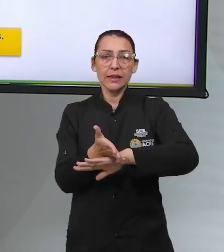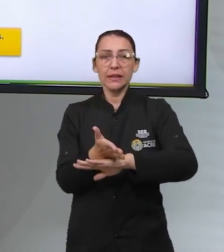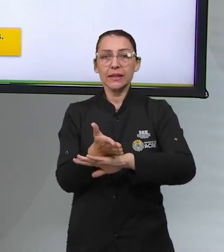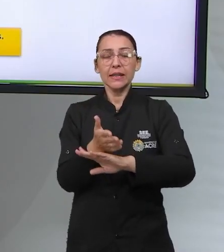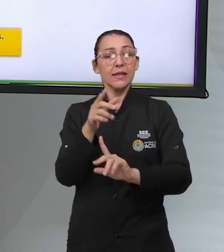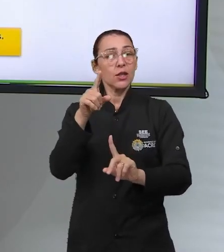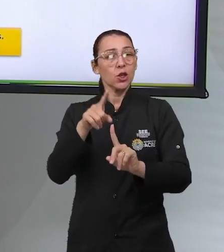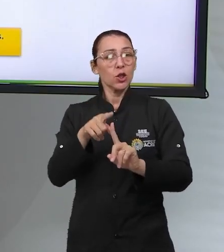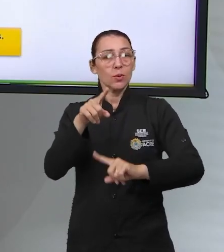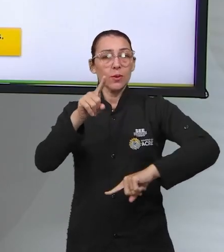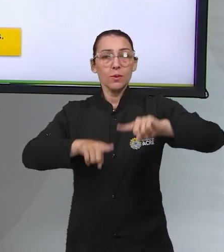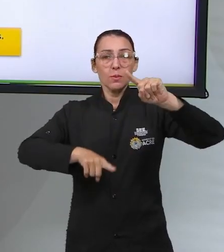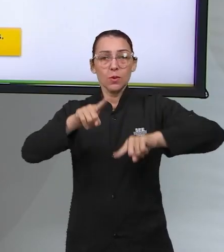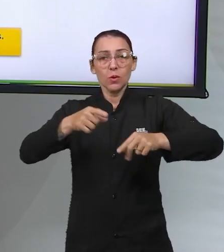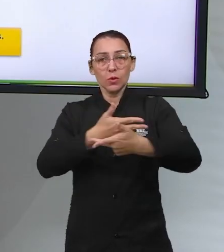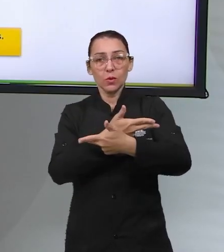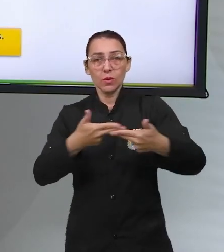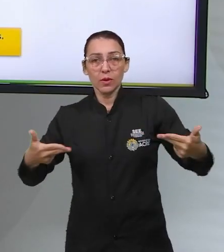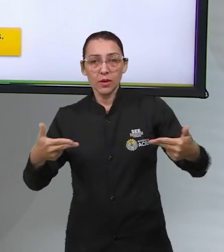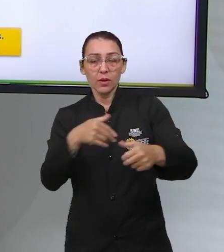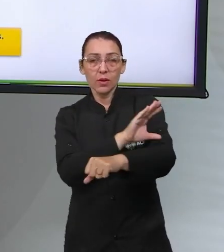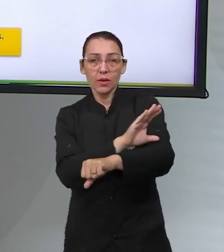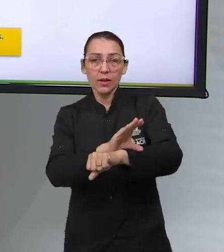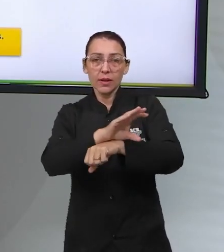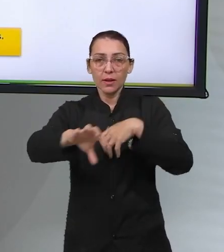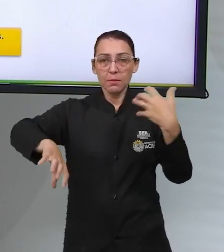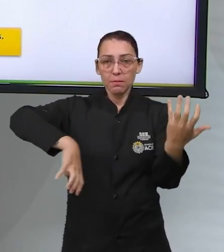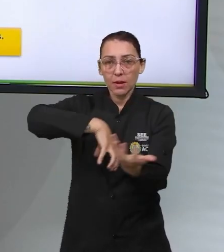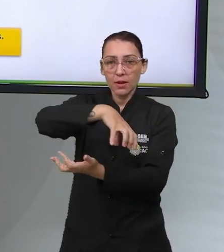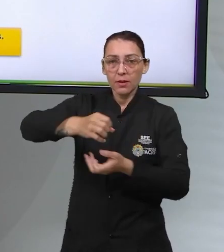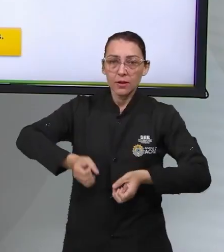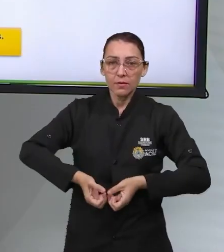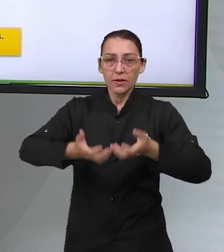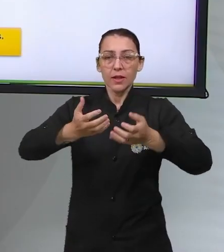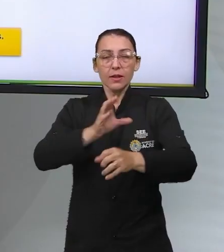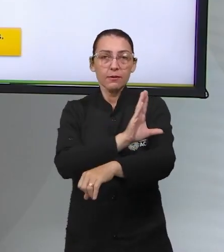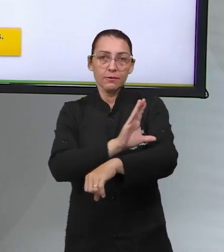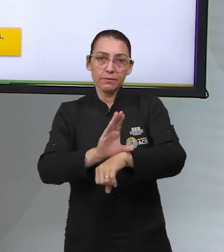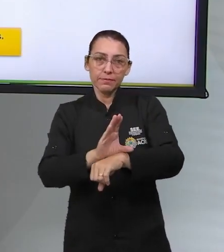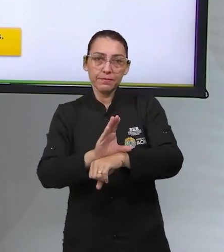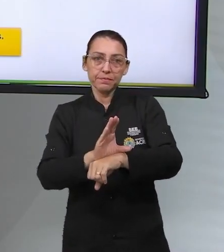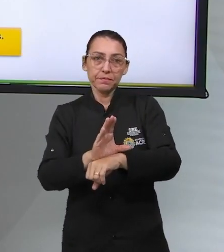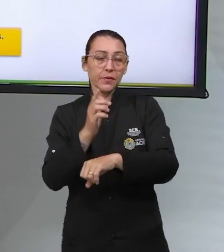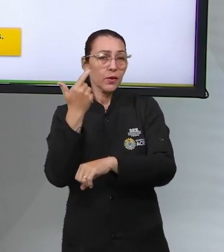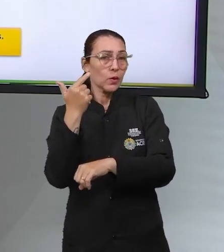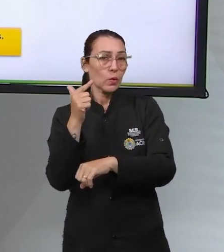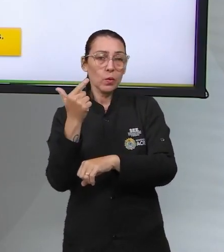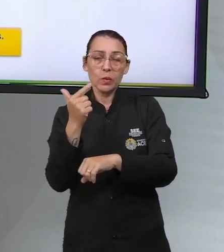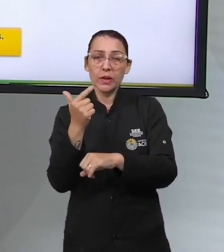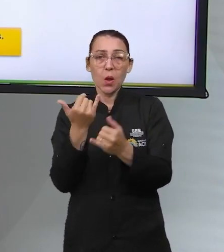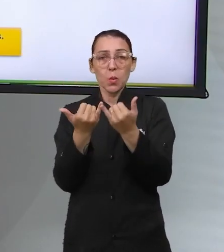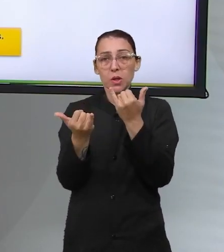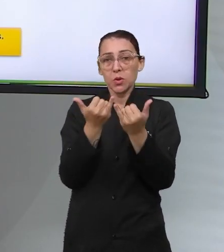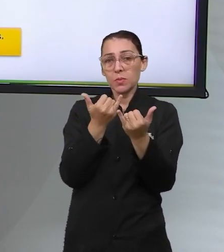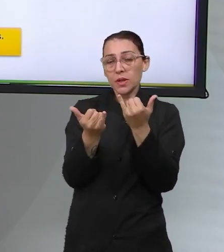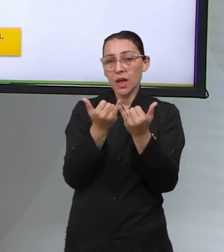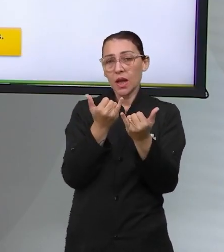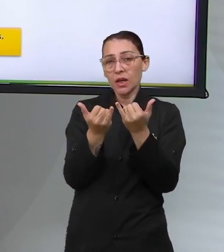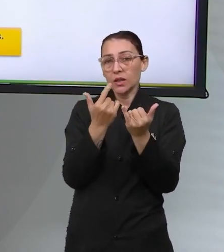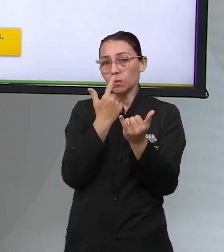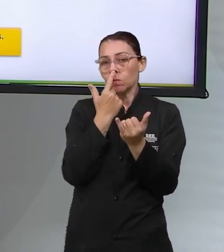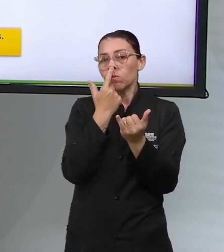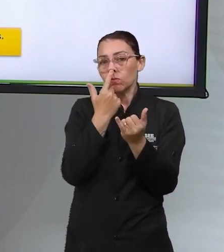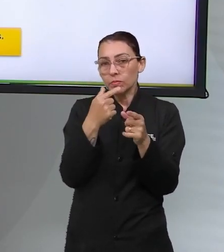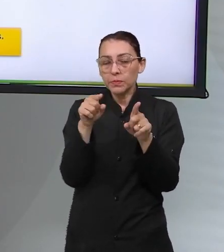de produto cultural, a esse tipo de manifestação cultural, não tenho familiaridade.